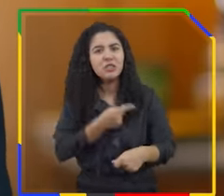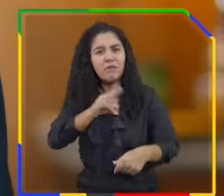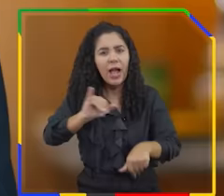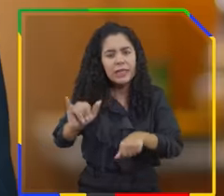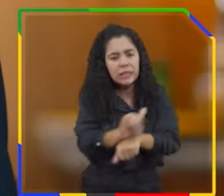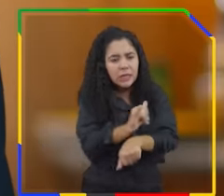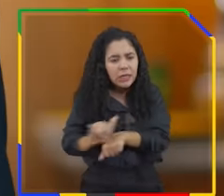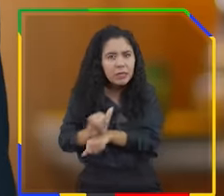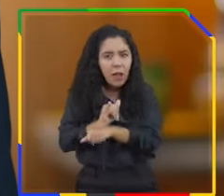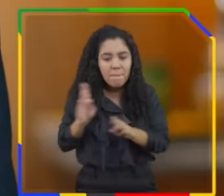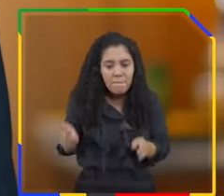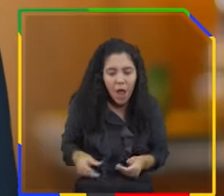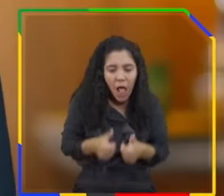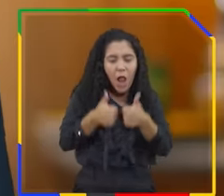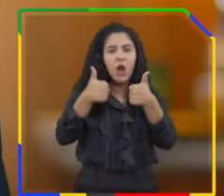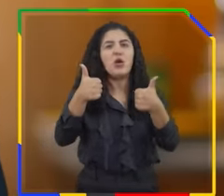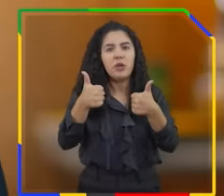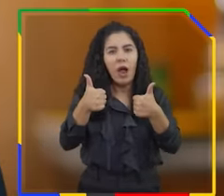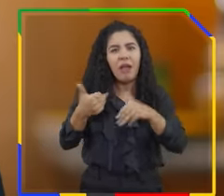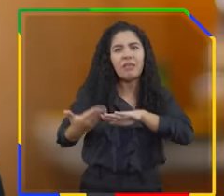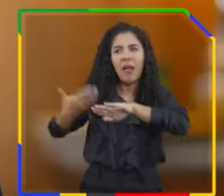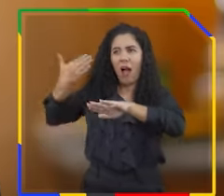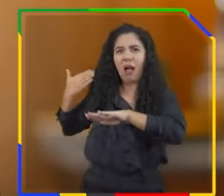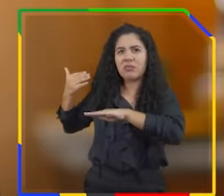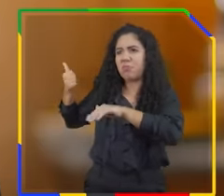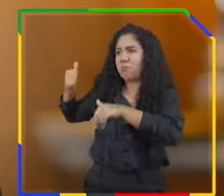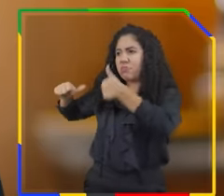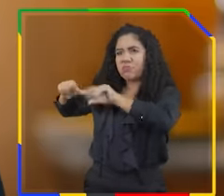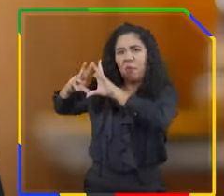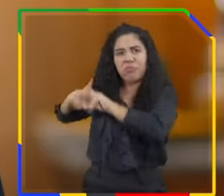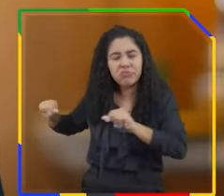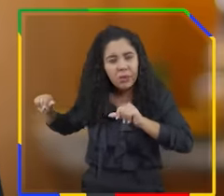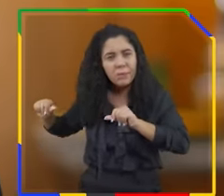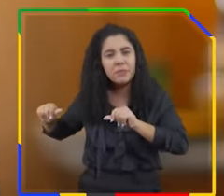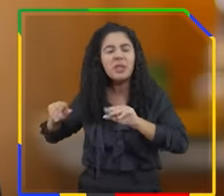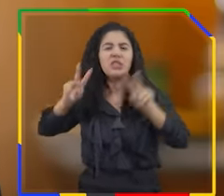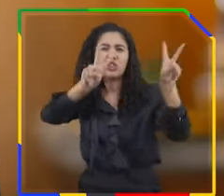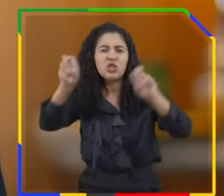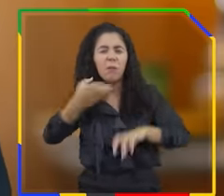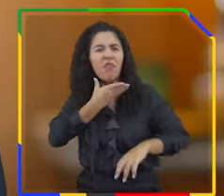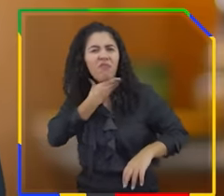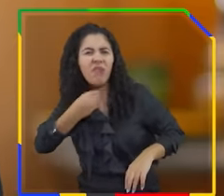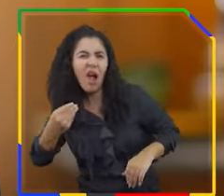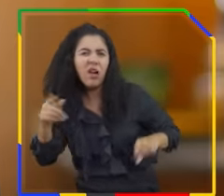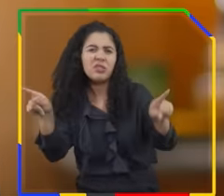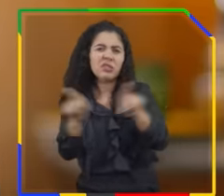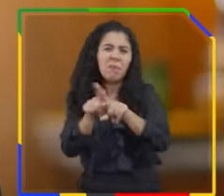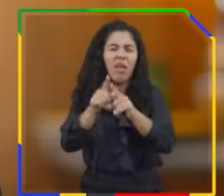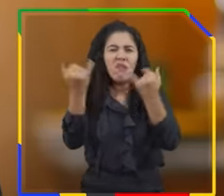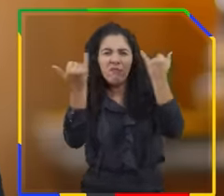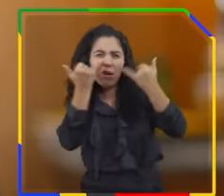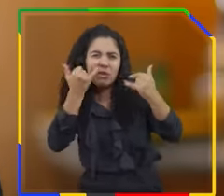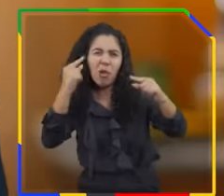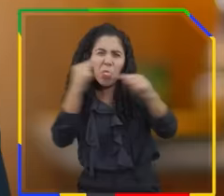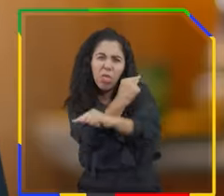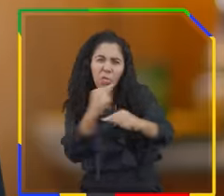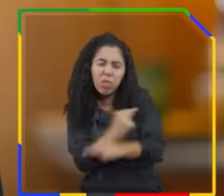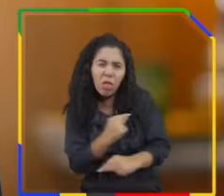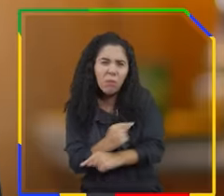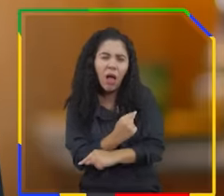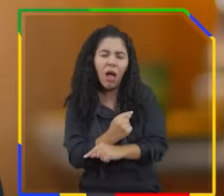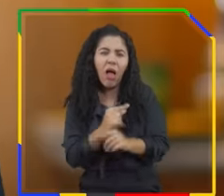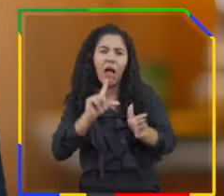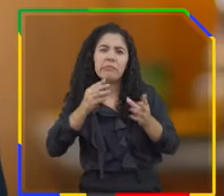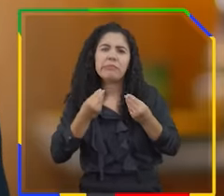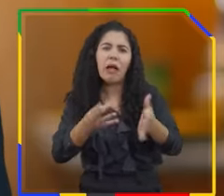os mecanismos de controle que foram desmontados no período anterior. Fraudes e distorções atrasam o